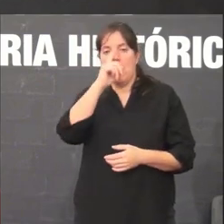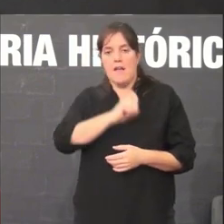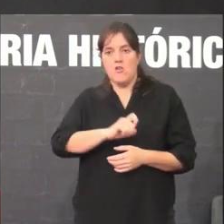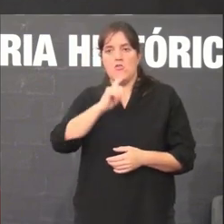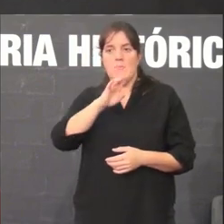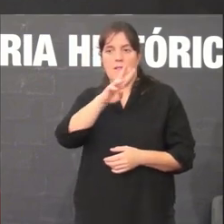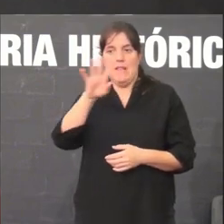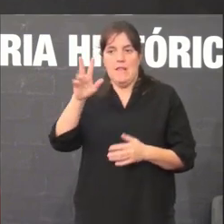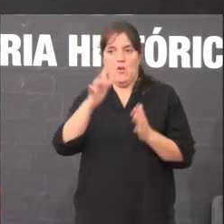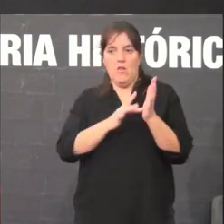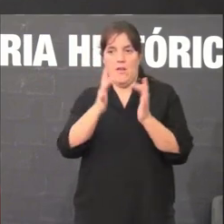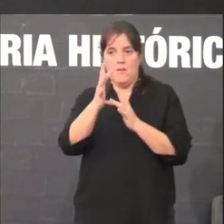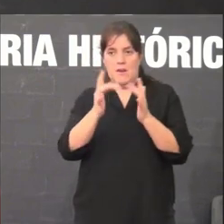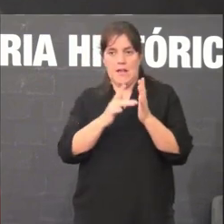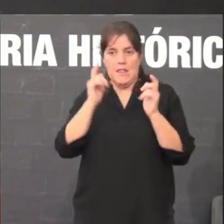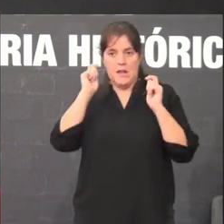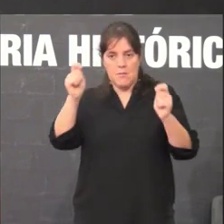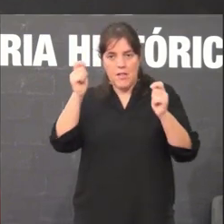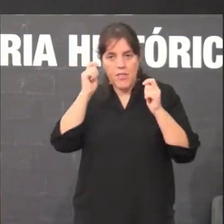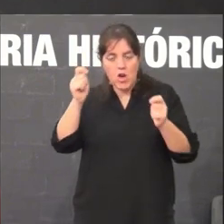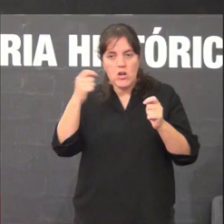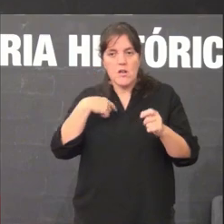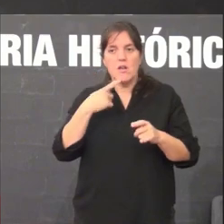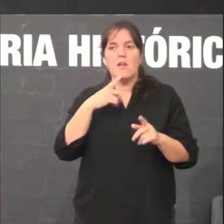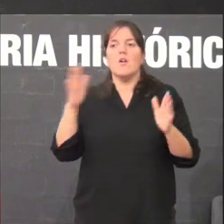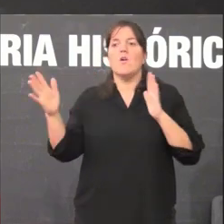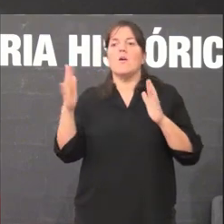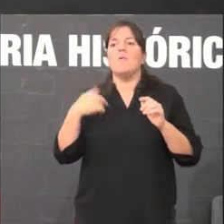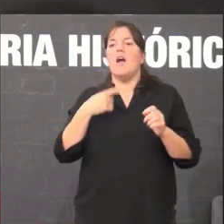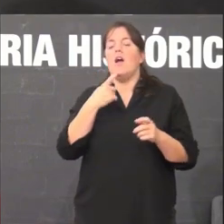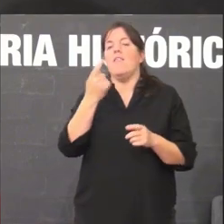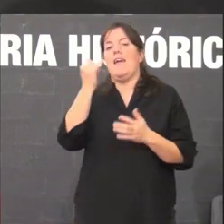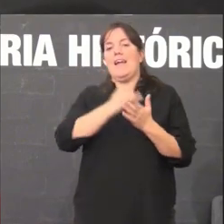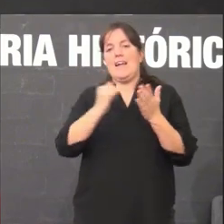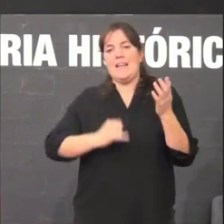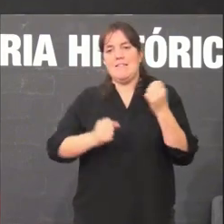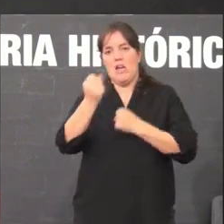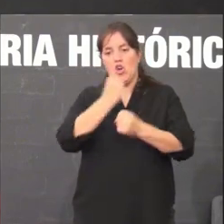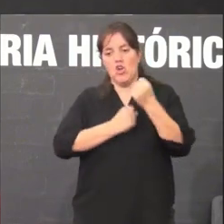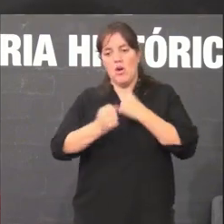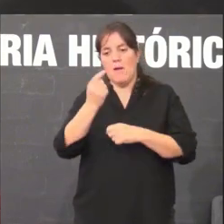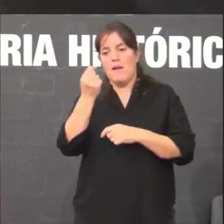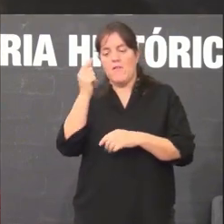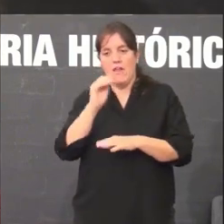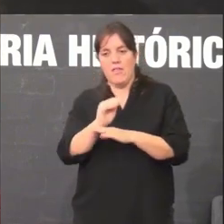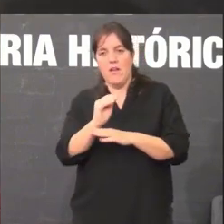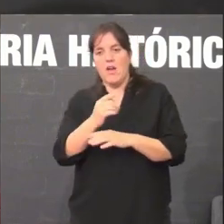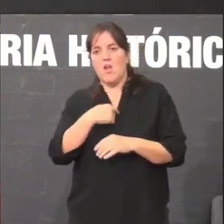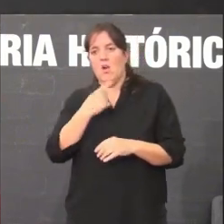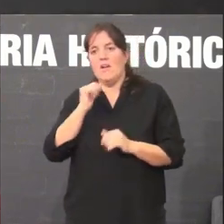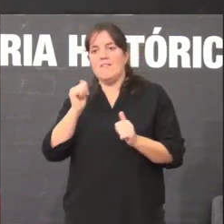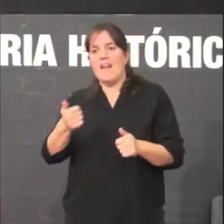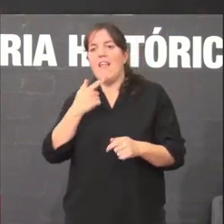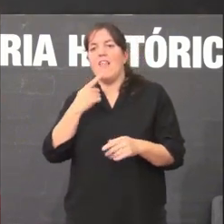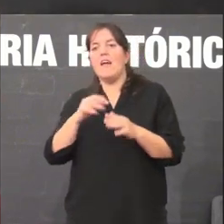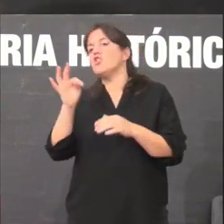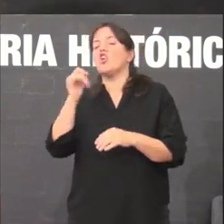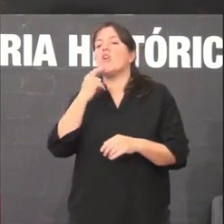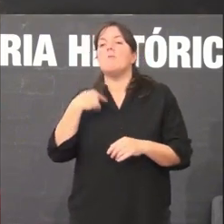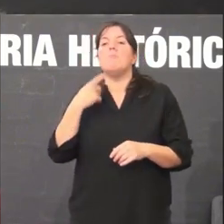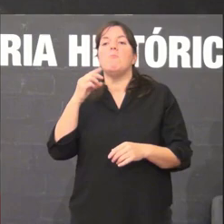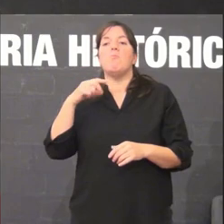que foram comemoradas num contexto de forte crise económica e financeira, com a entrada da Troika em Portugal, com a adoção das